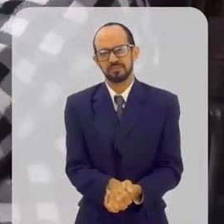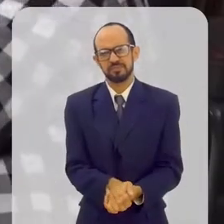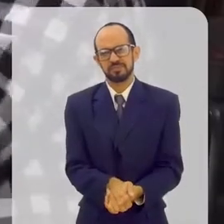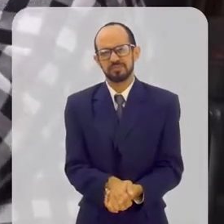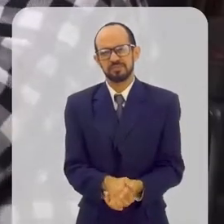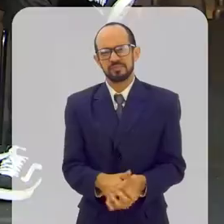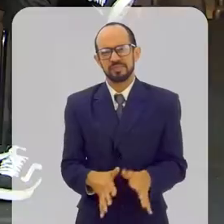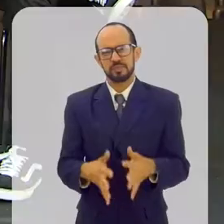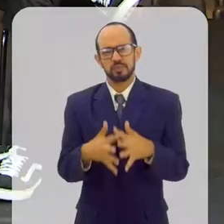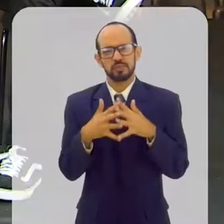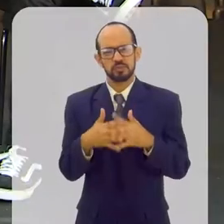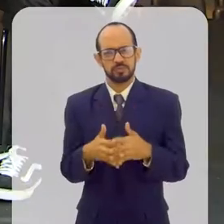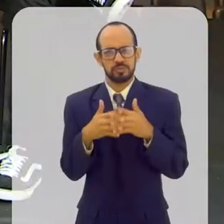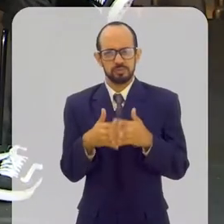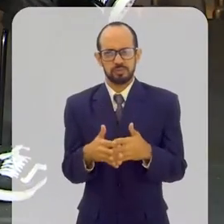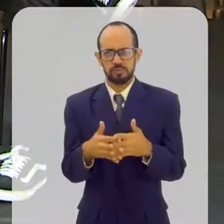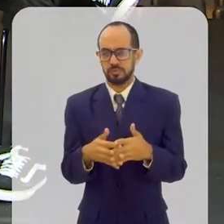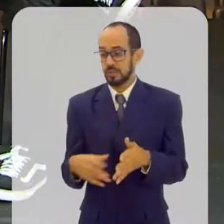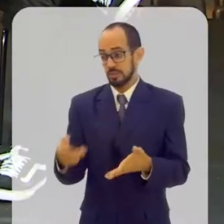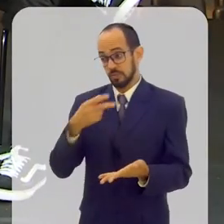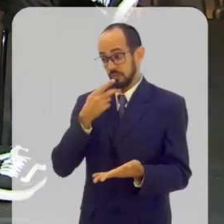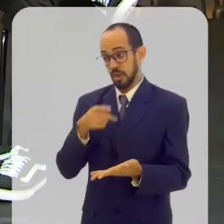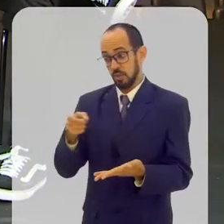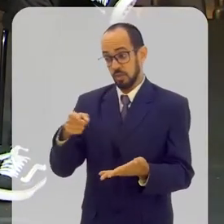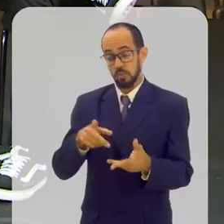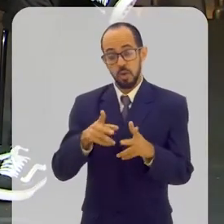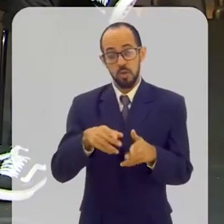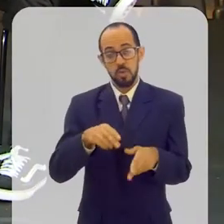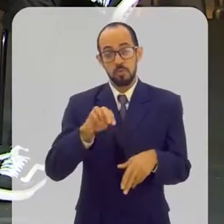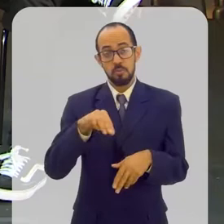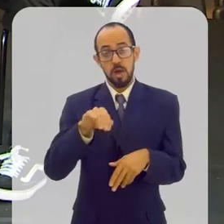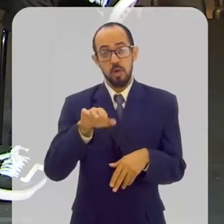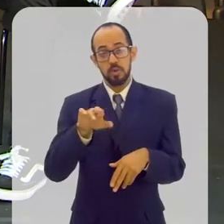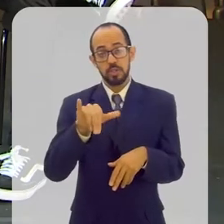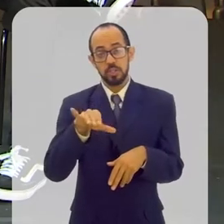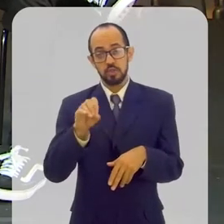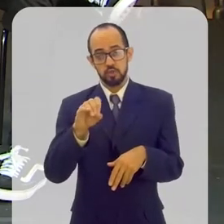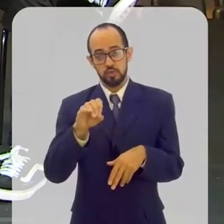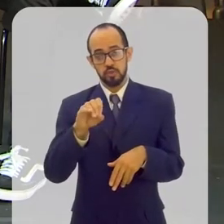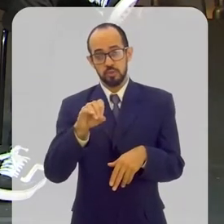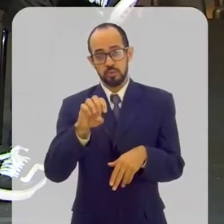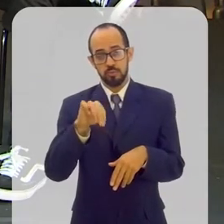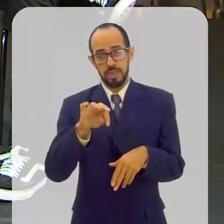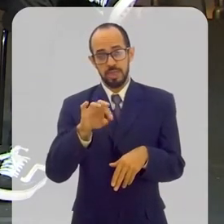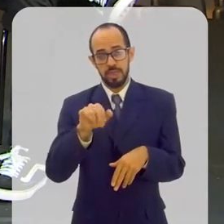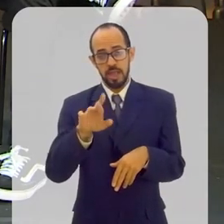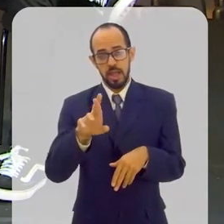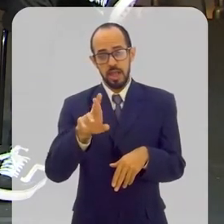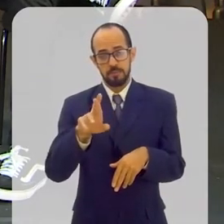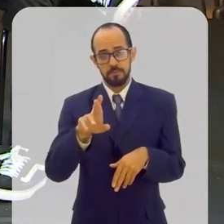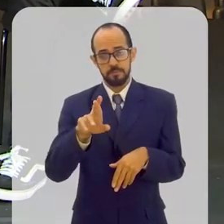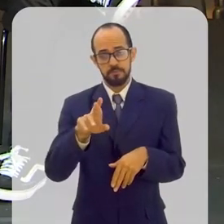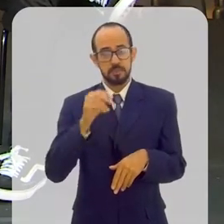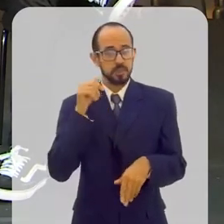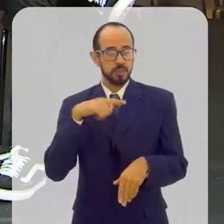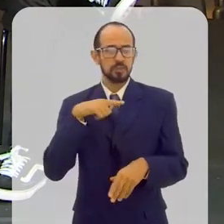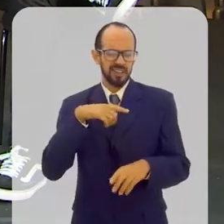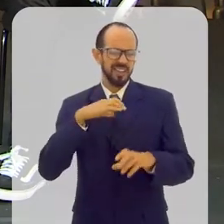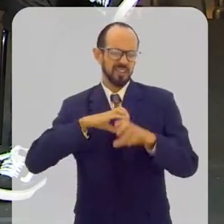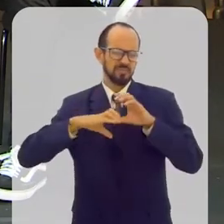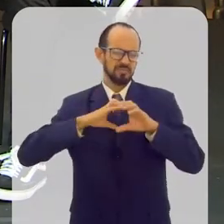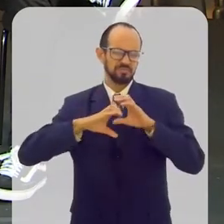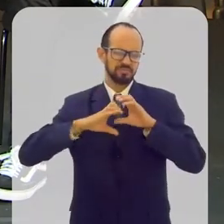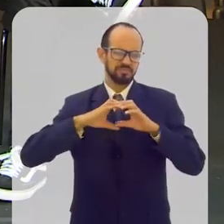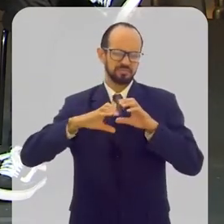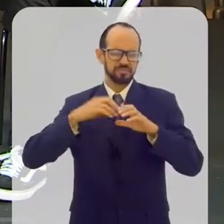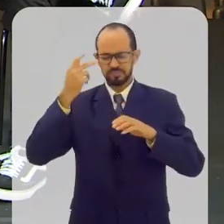densas, né? Sempre, como você estava falando do Maurício Matar, sempre tem. O canal está aberto ali, né? Então, as pessoas que acabam